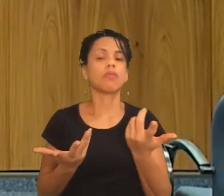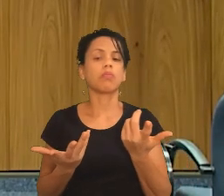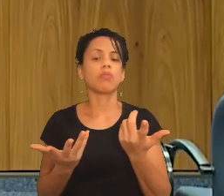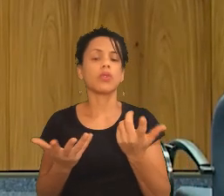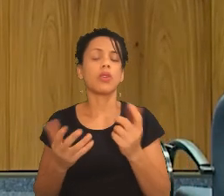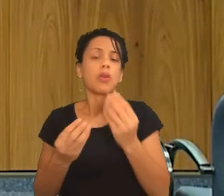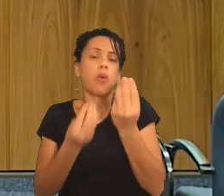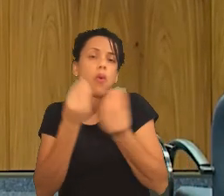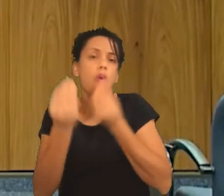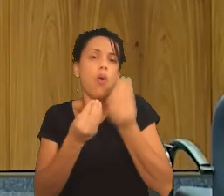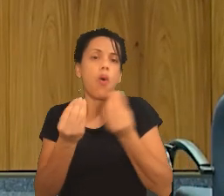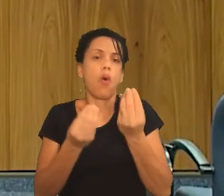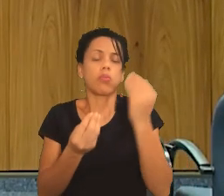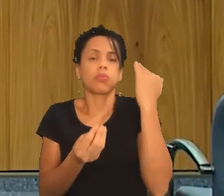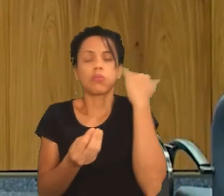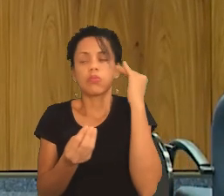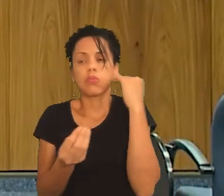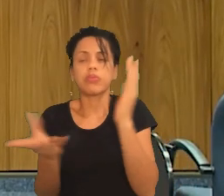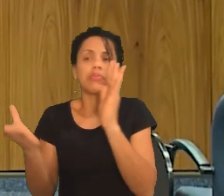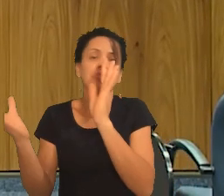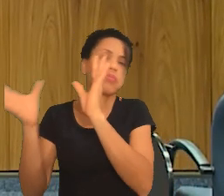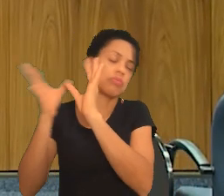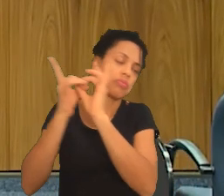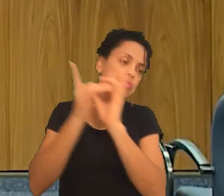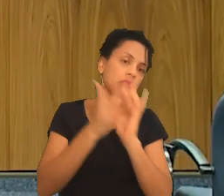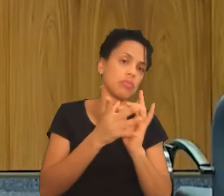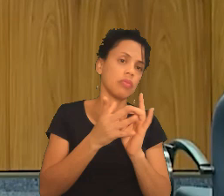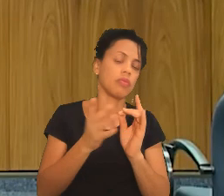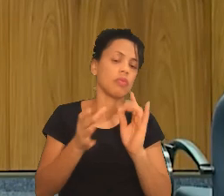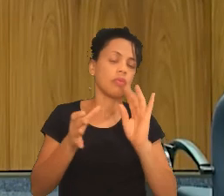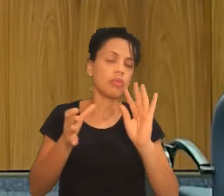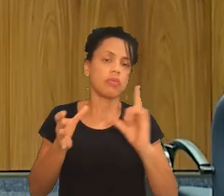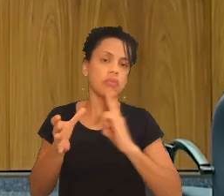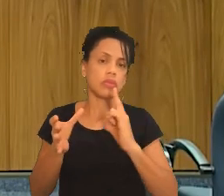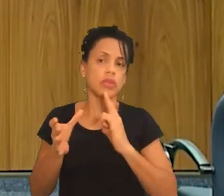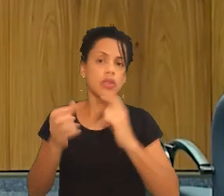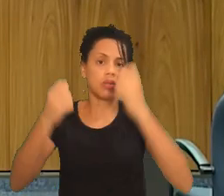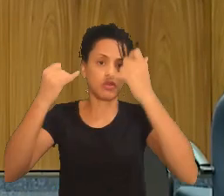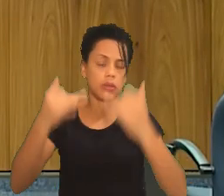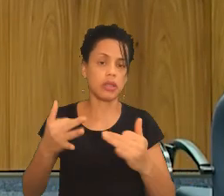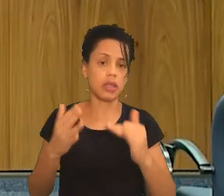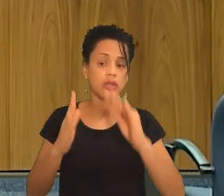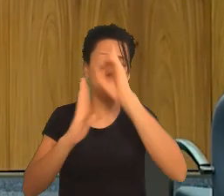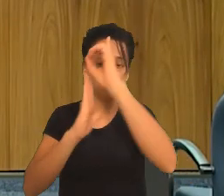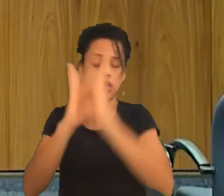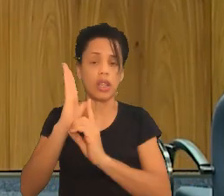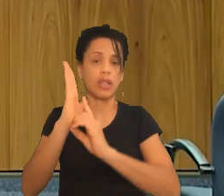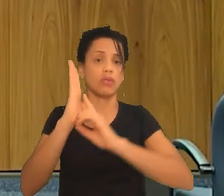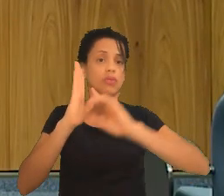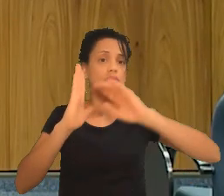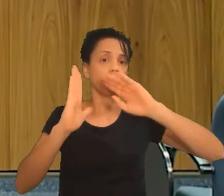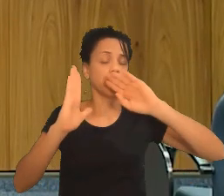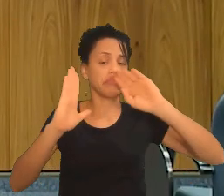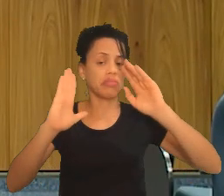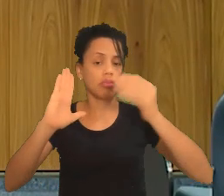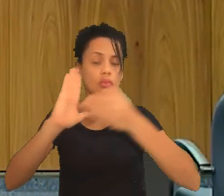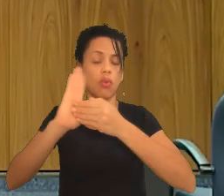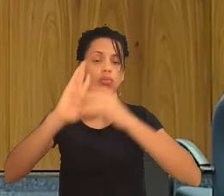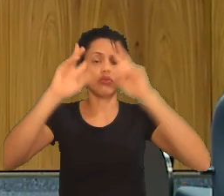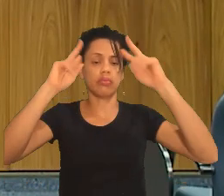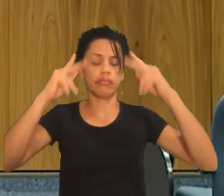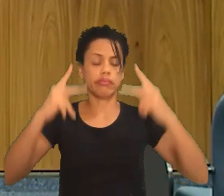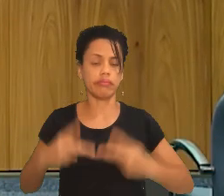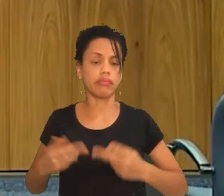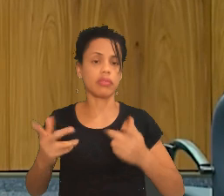paradigma, né, envolve, e aí eu cito aqui, estender o regime de direitos humanos para todas e todos de modo amplo e concreto, sem